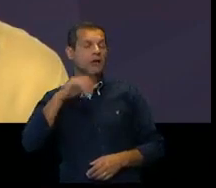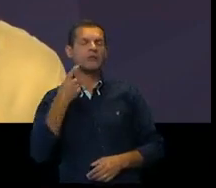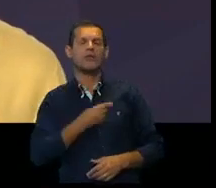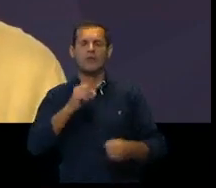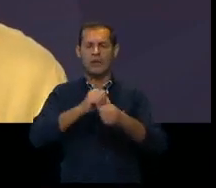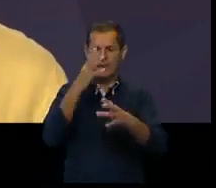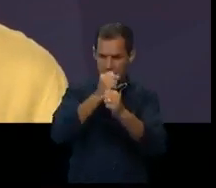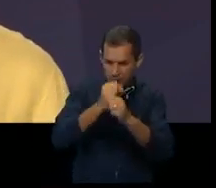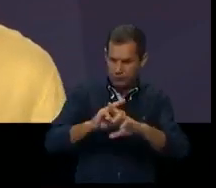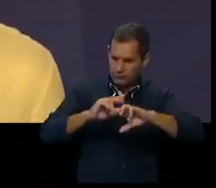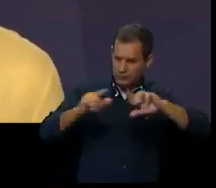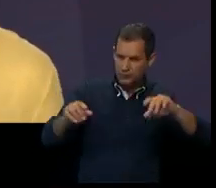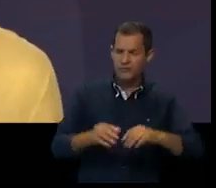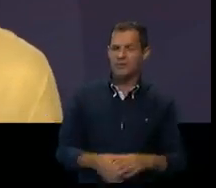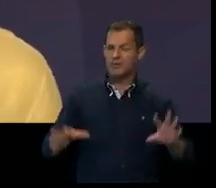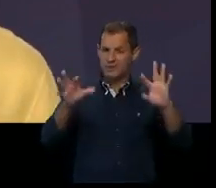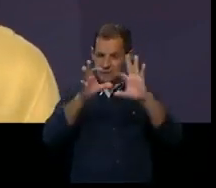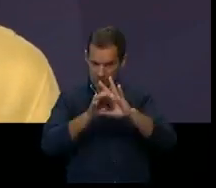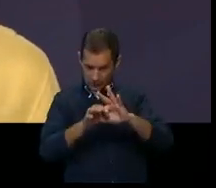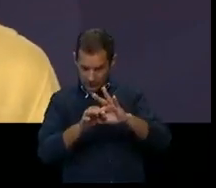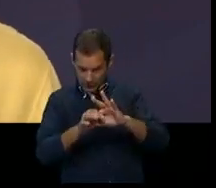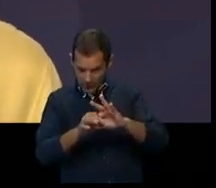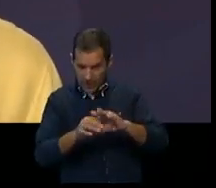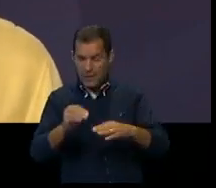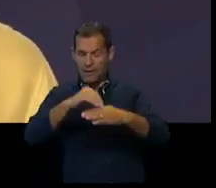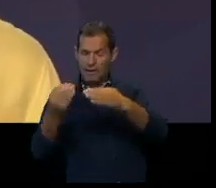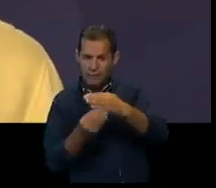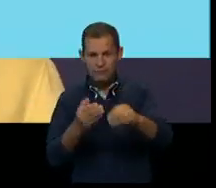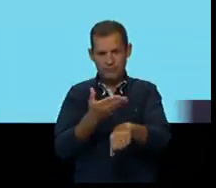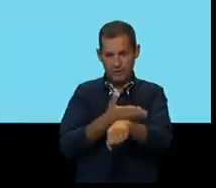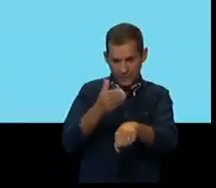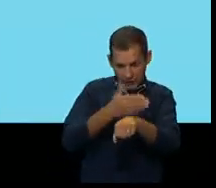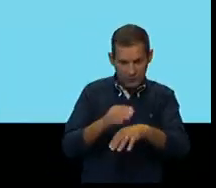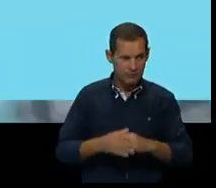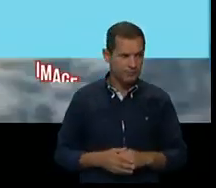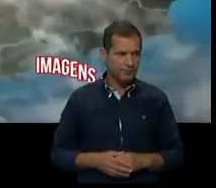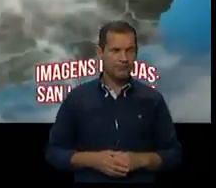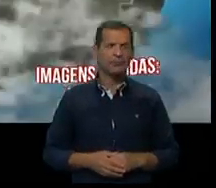ver o cálculo diferencial e integral sendo aplicado na prática?